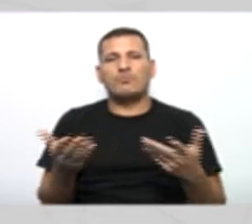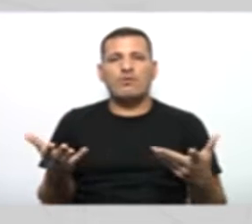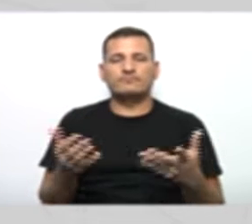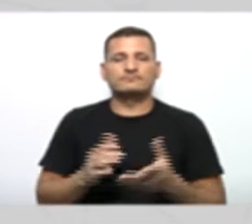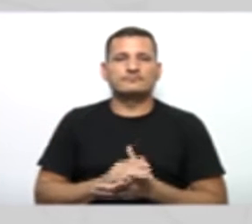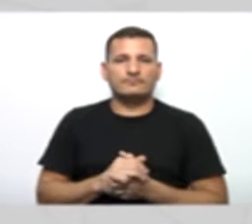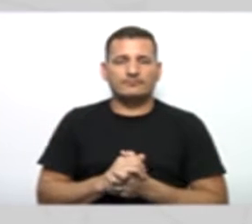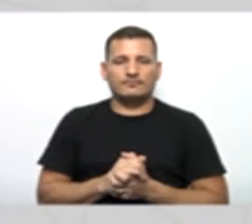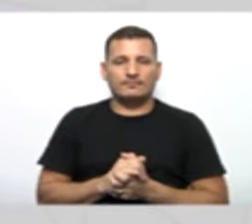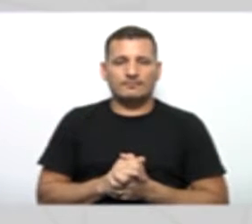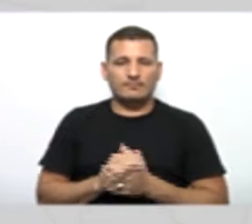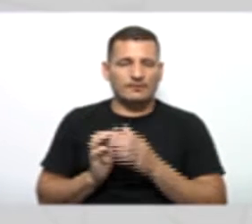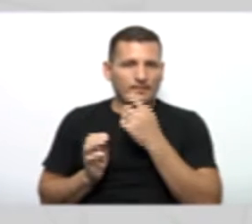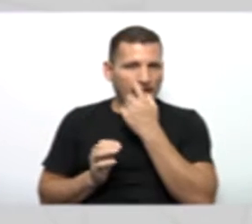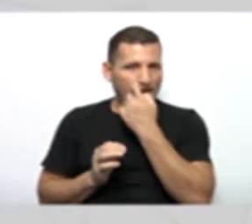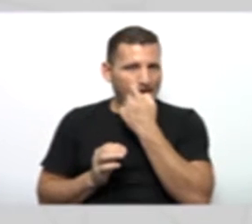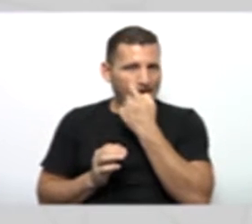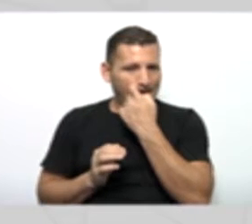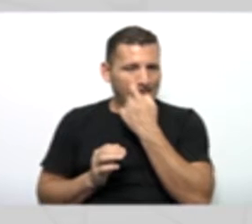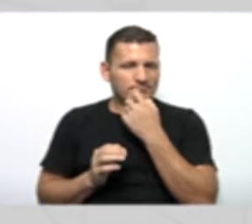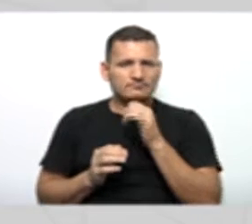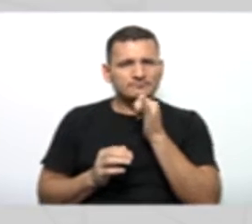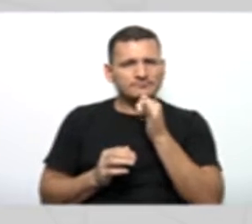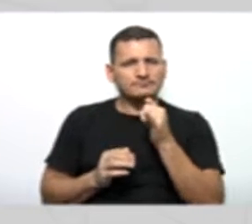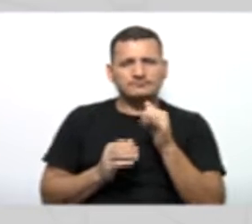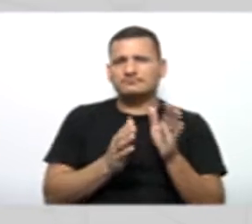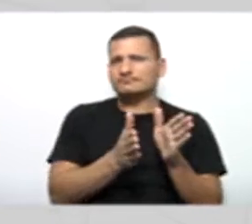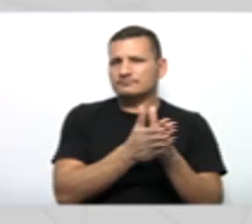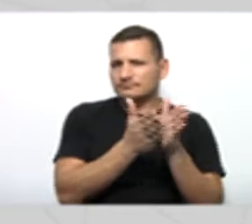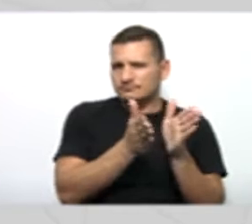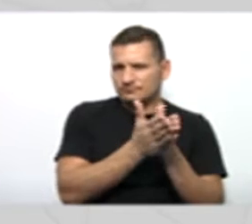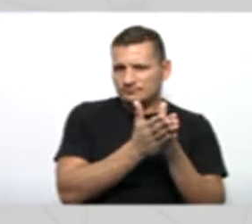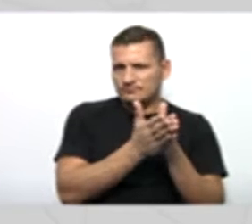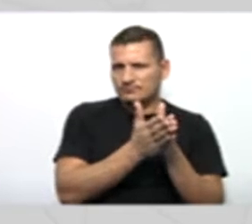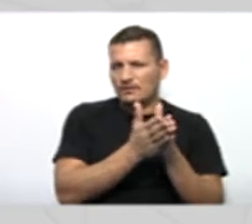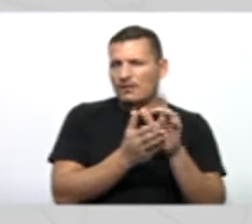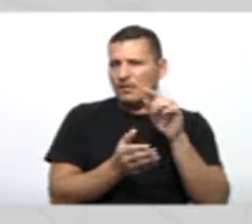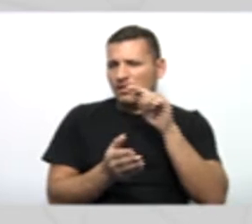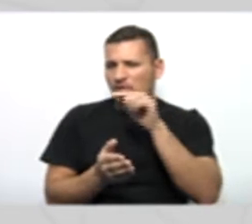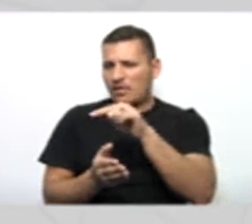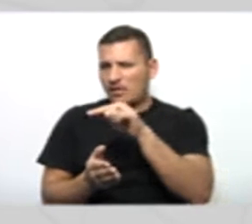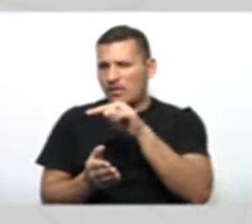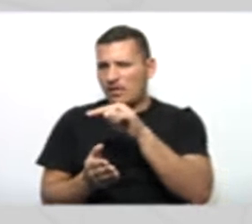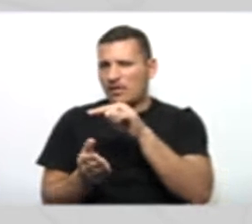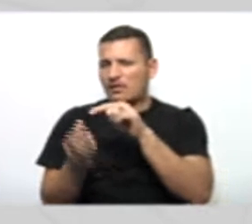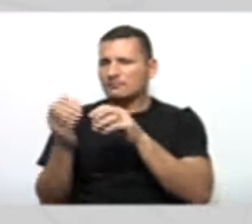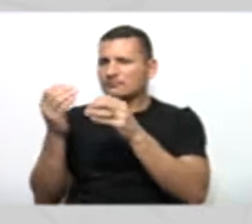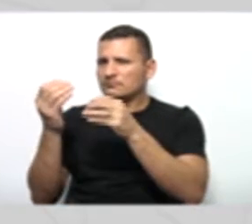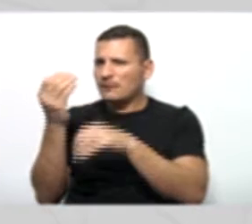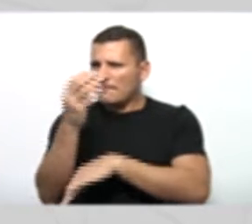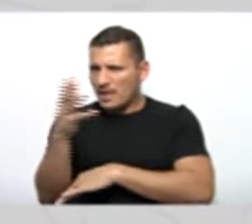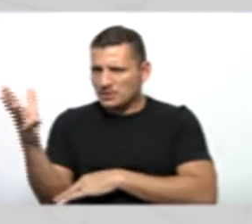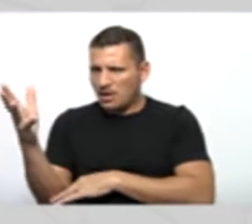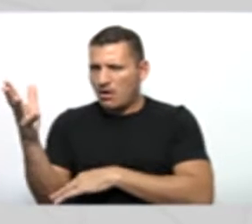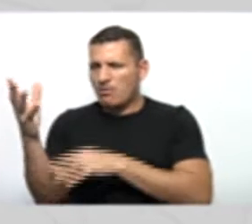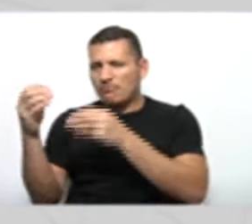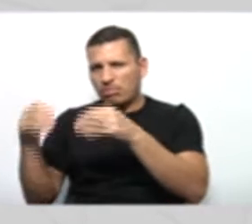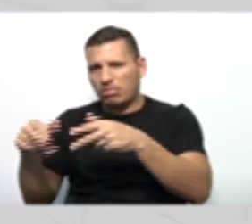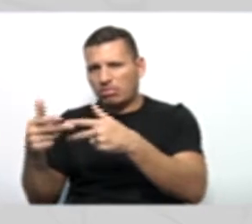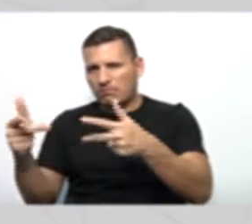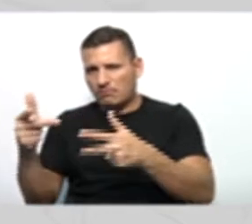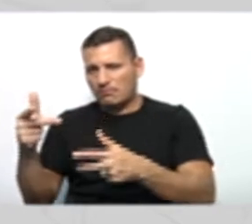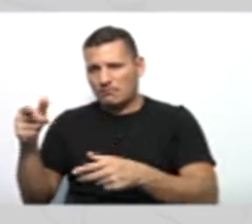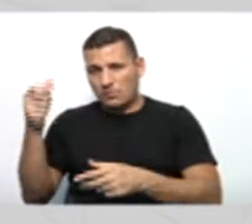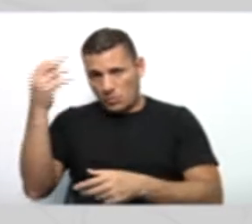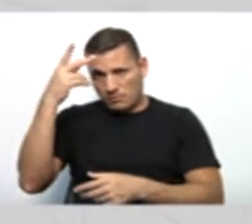Será que a pobreza é causa ou consequência de degradação ambiental? Nós vimos que se não tiver desenvolvimento sustentável,